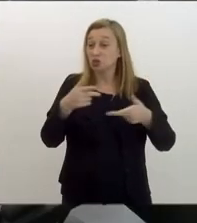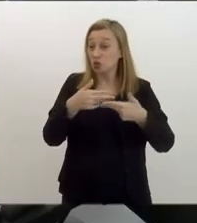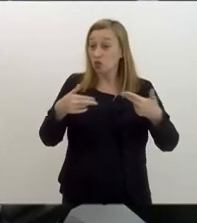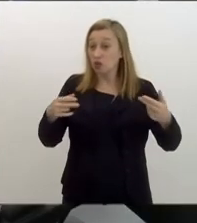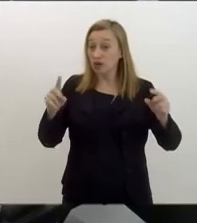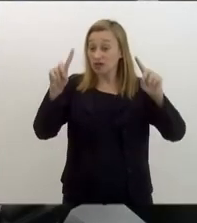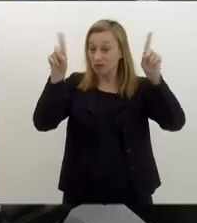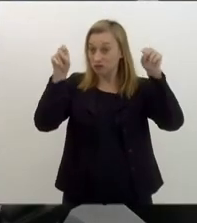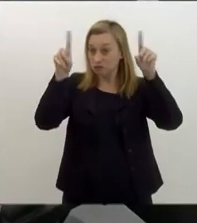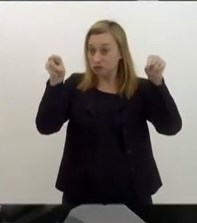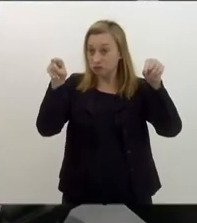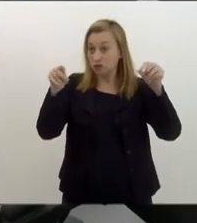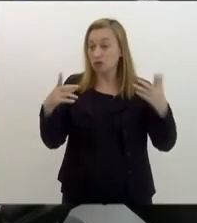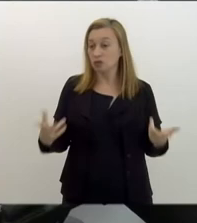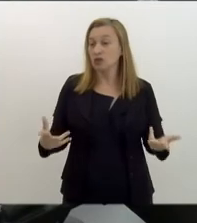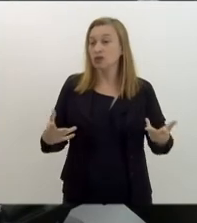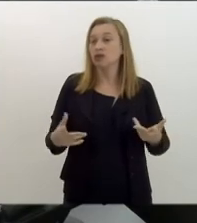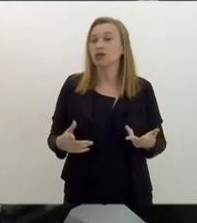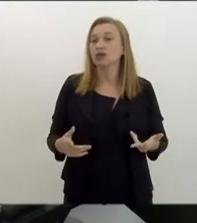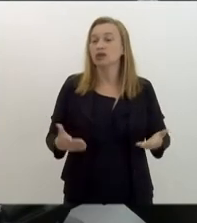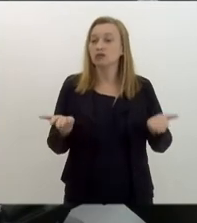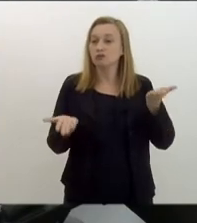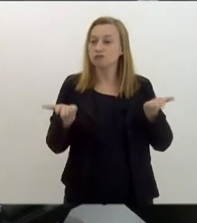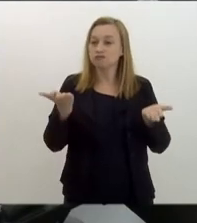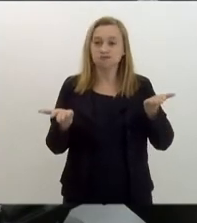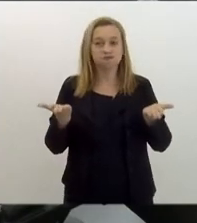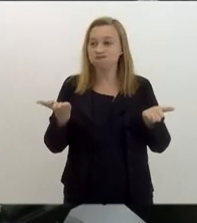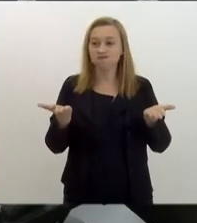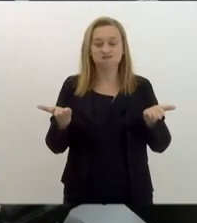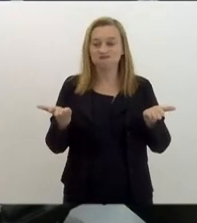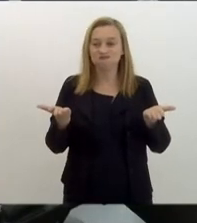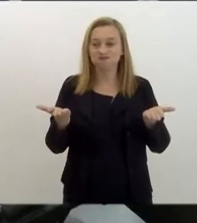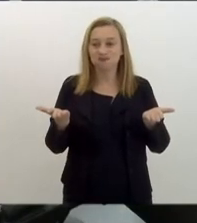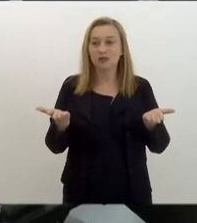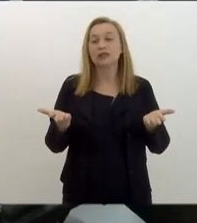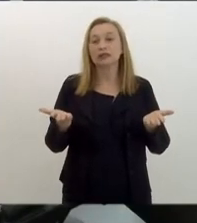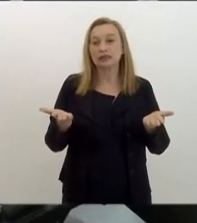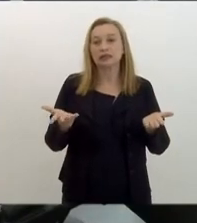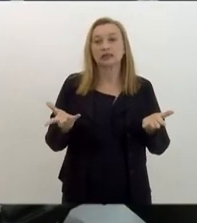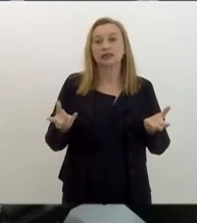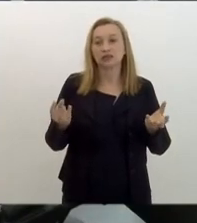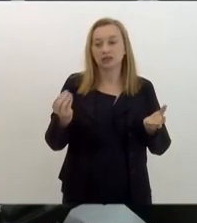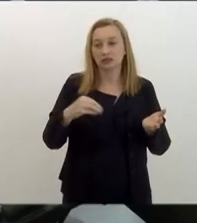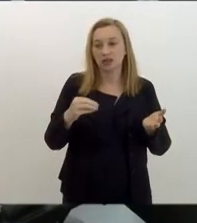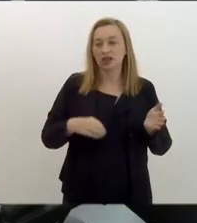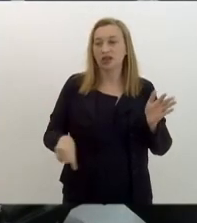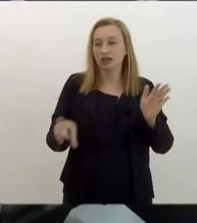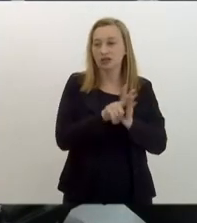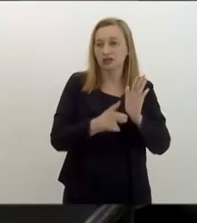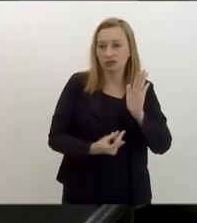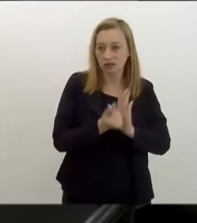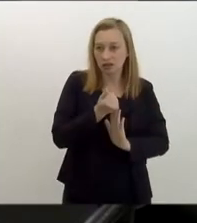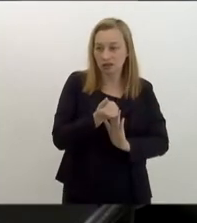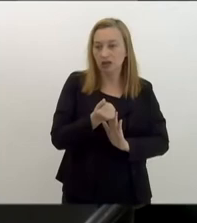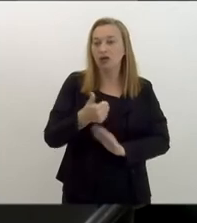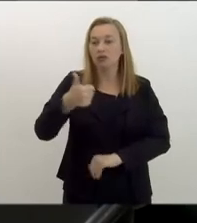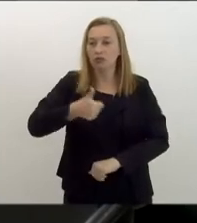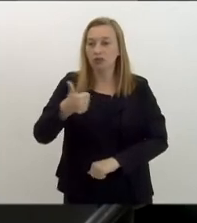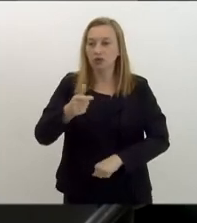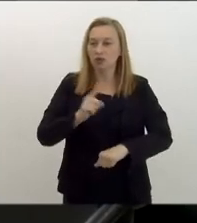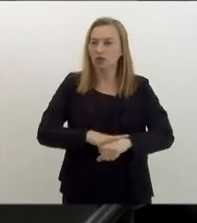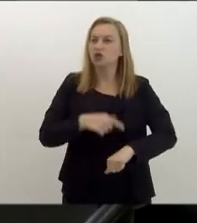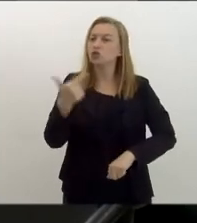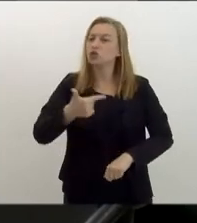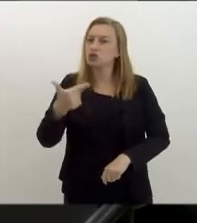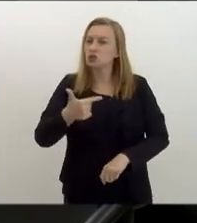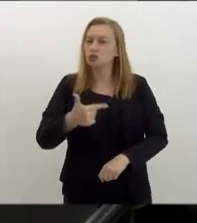provisionando muita coisa e isso dizer que livraria gerar um desses desnecessário na nossa lei orçamentária Esse é o primeiro.